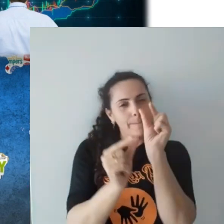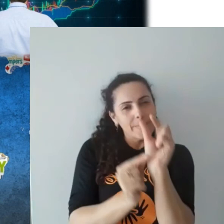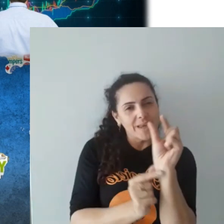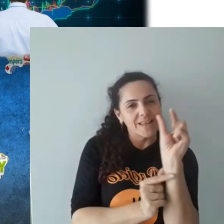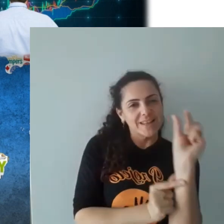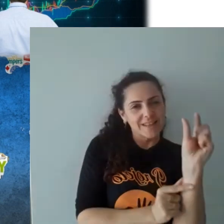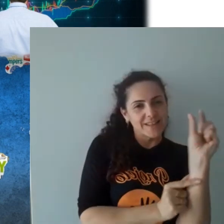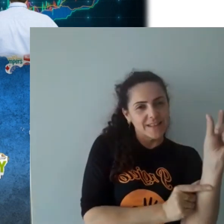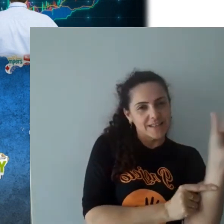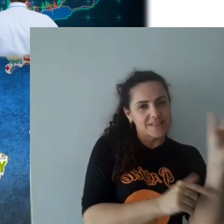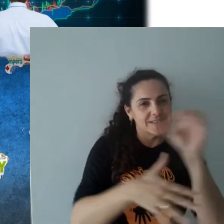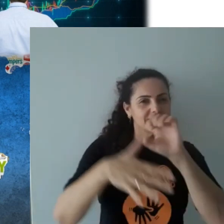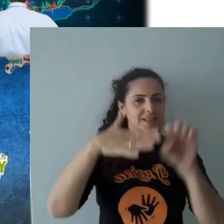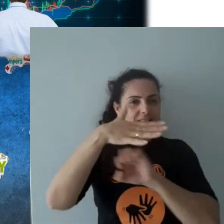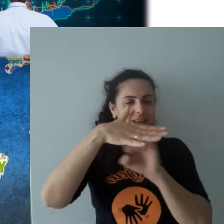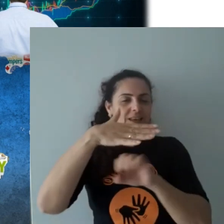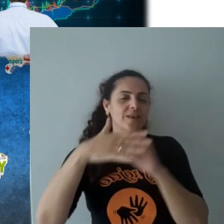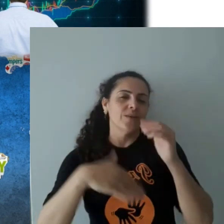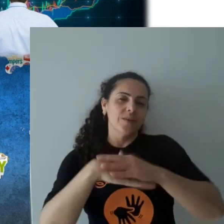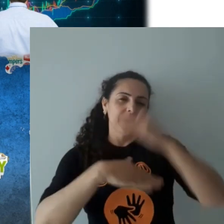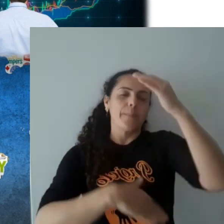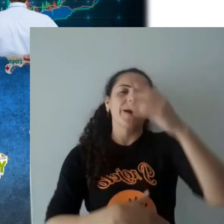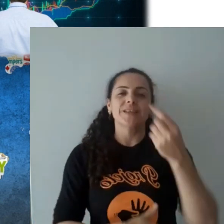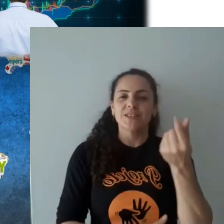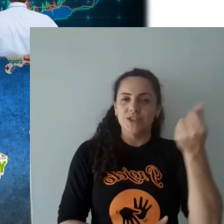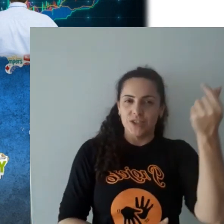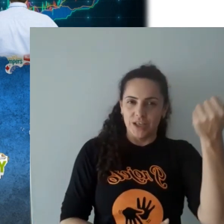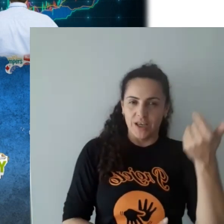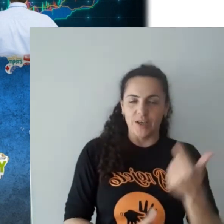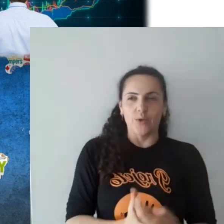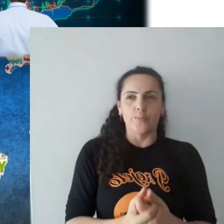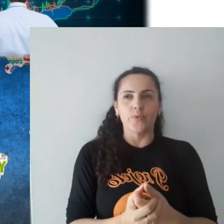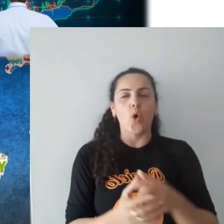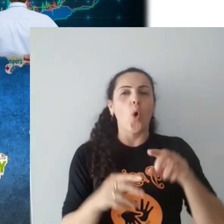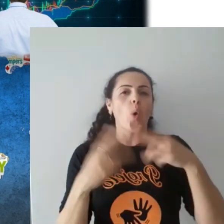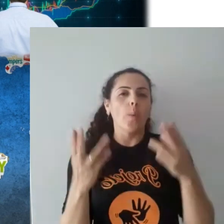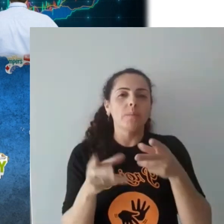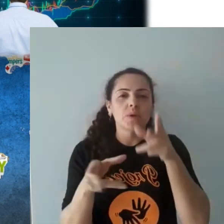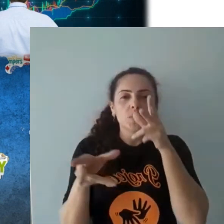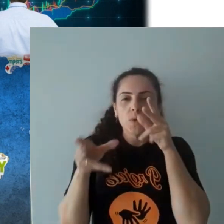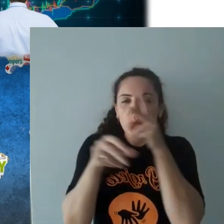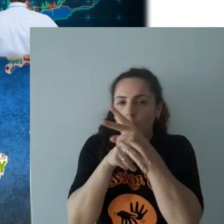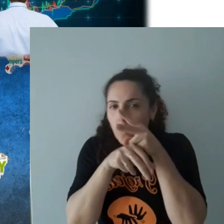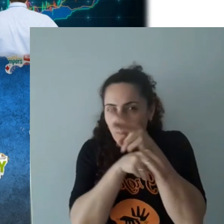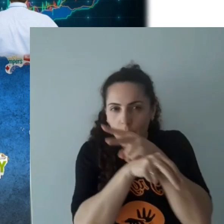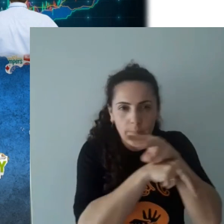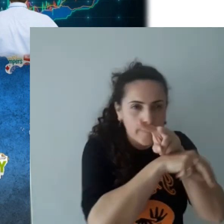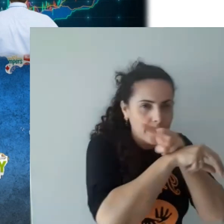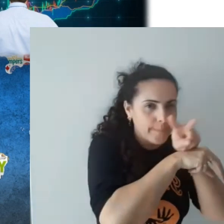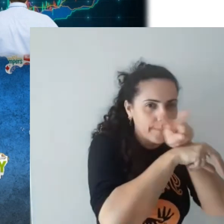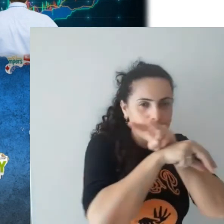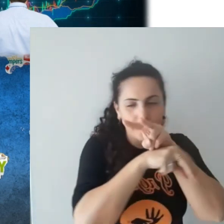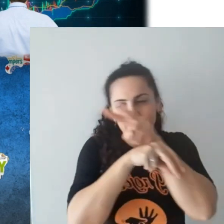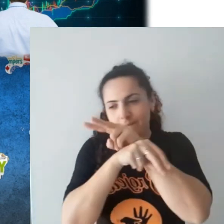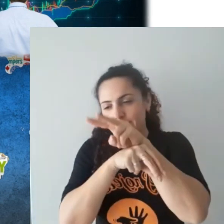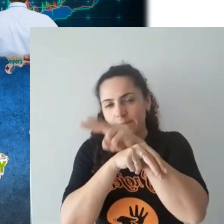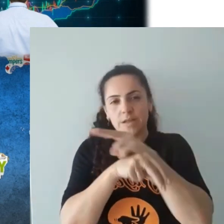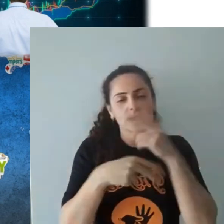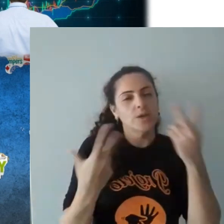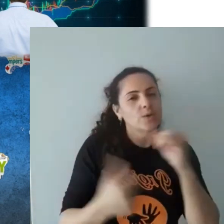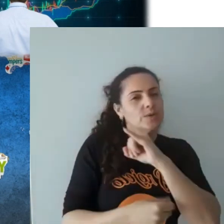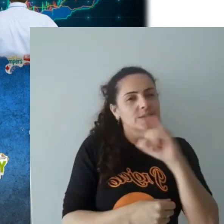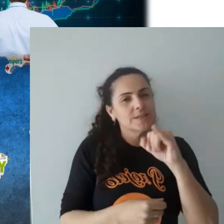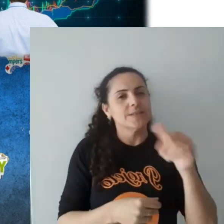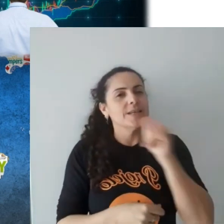Então, quando a gente tem aí um país que está vivendo, por exemplo, uma crise política, os investidores das bolsas de valores